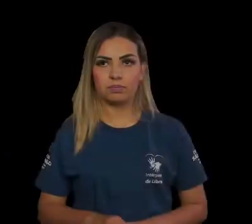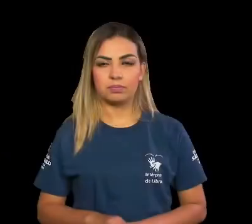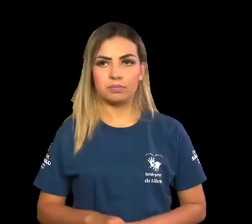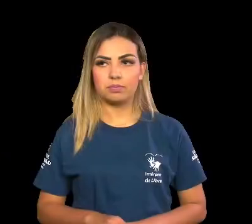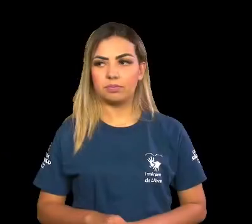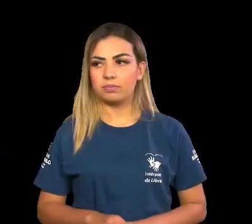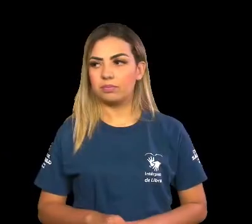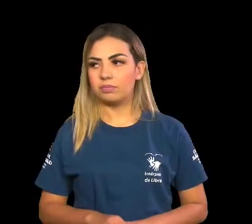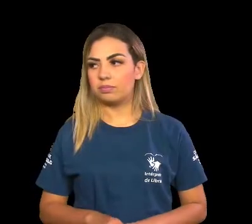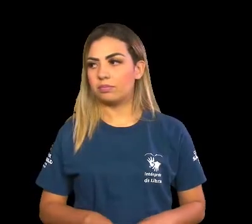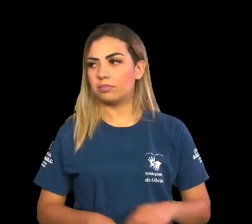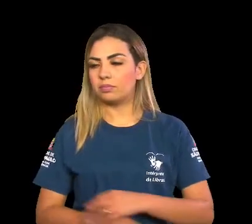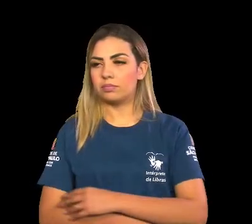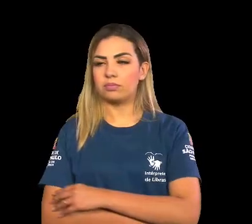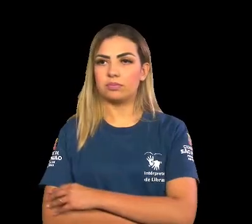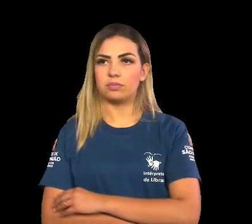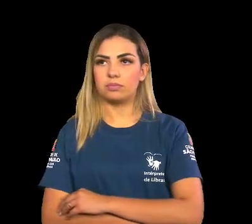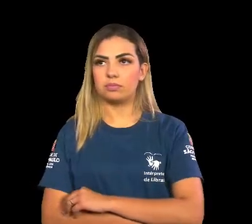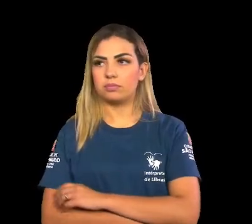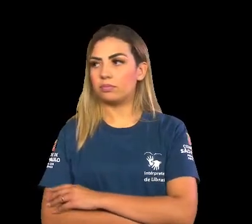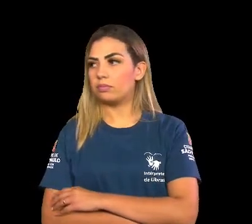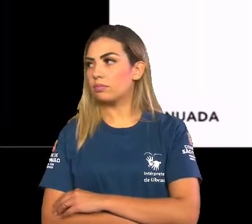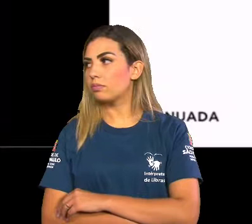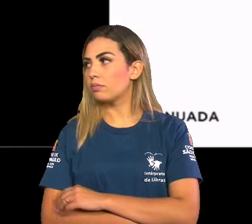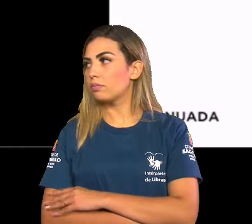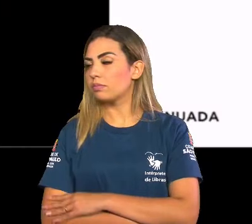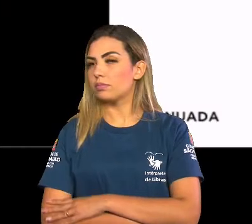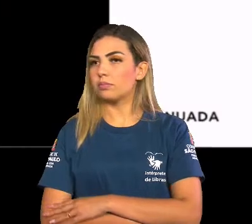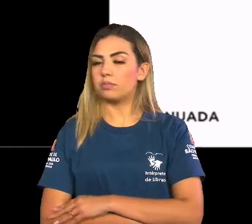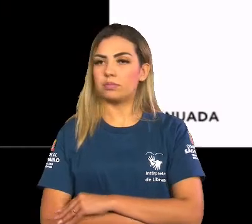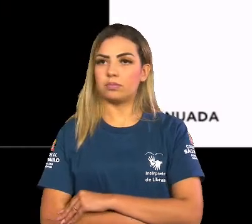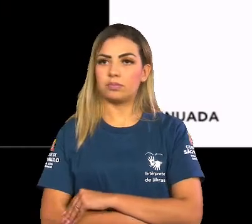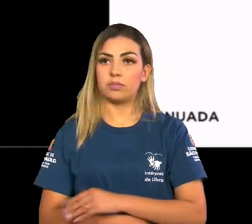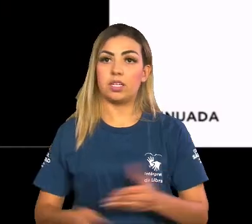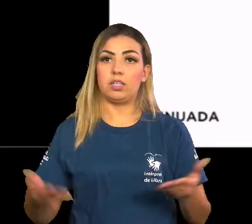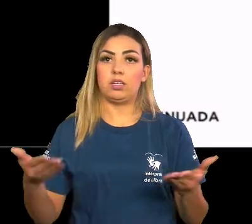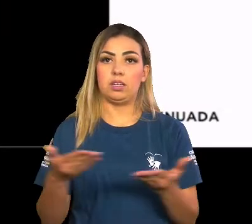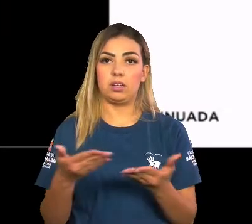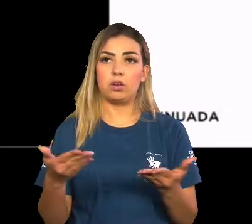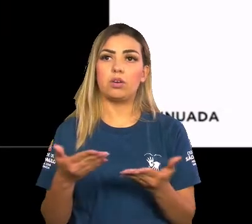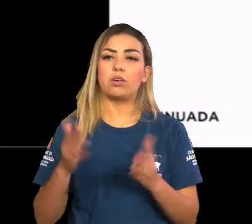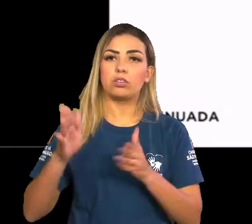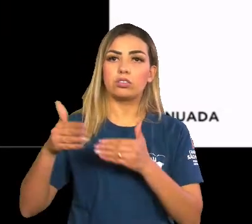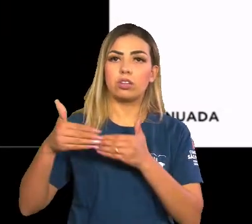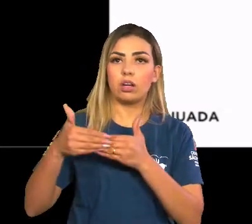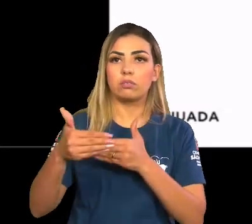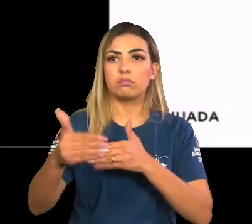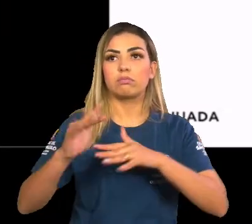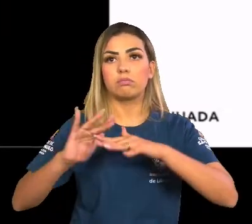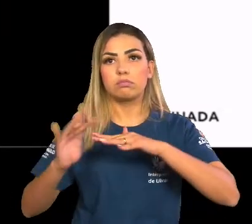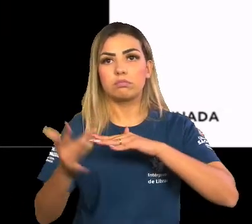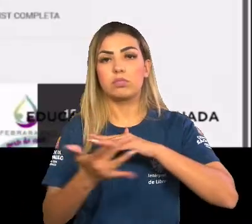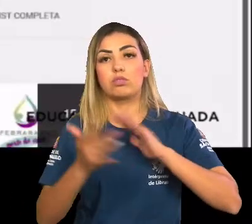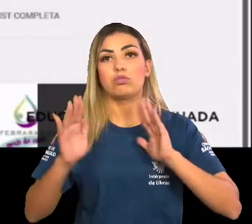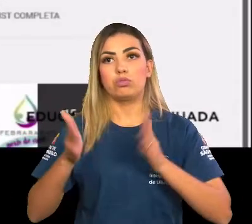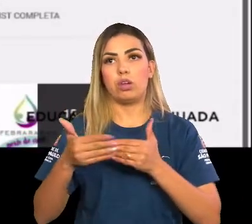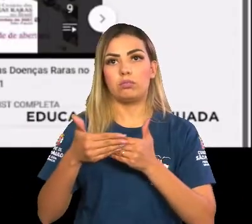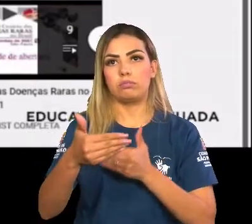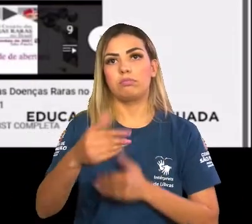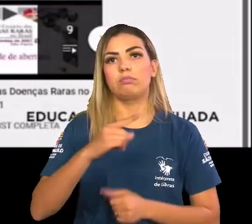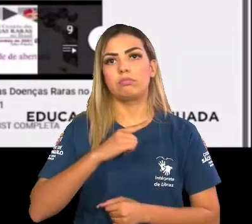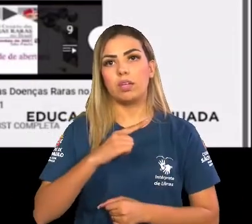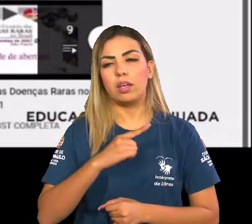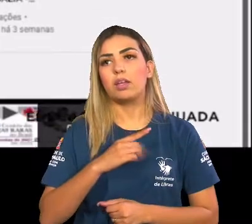temáticas deixaram ainda o legado das aulas em vídeo, que permanecem à disposição nas redes sociais da Casa Hunter, compondo